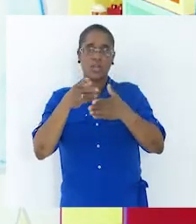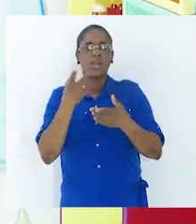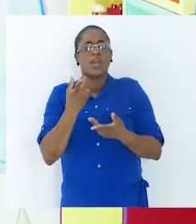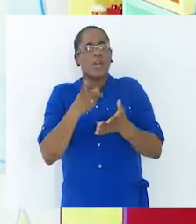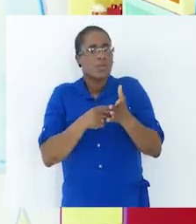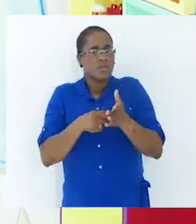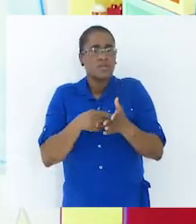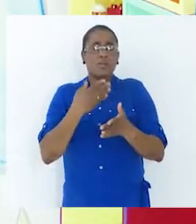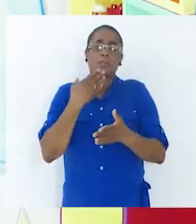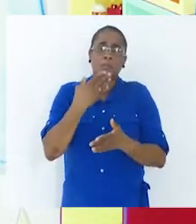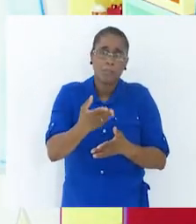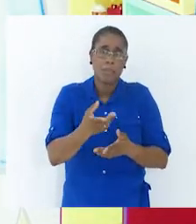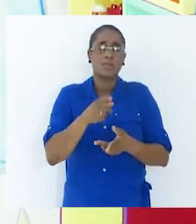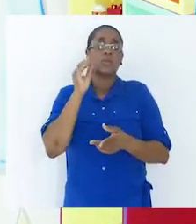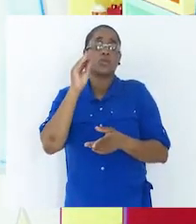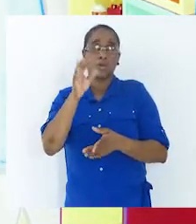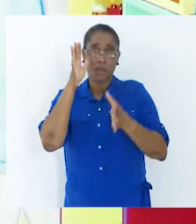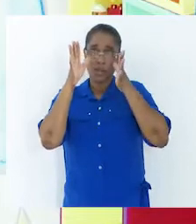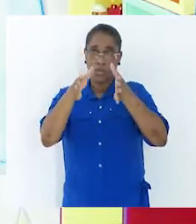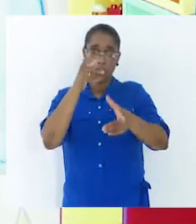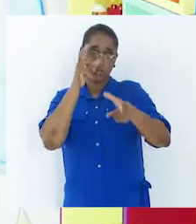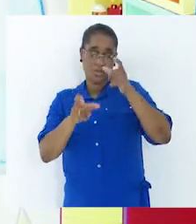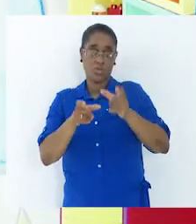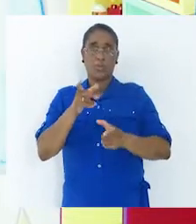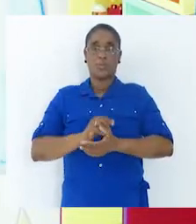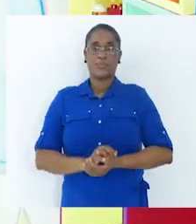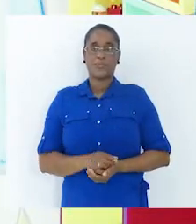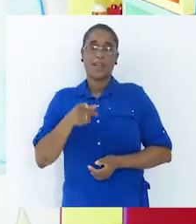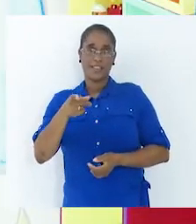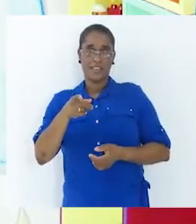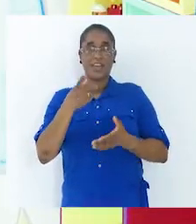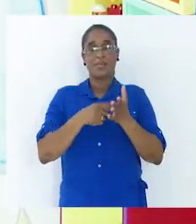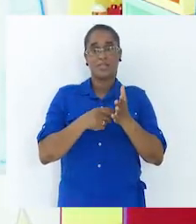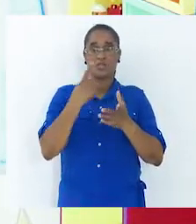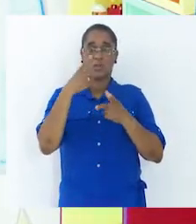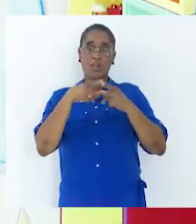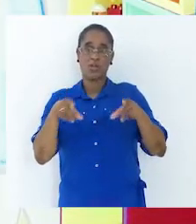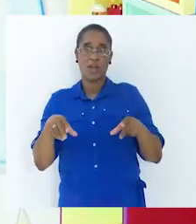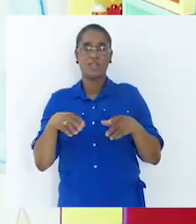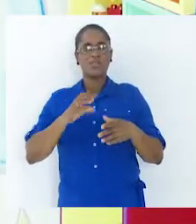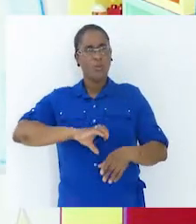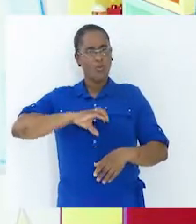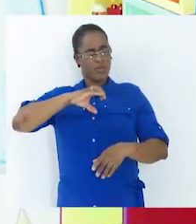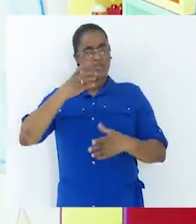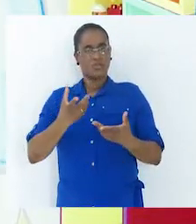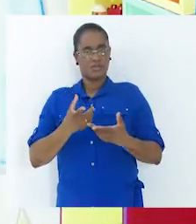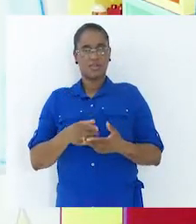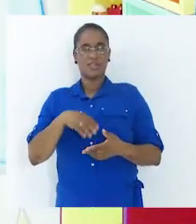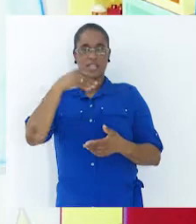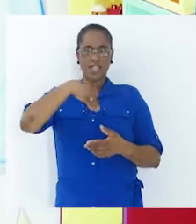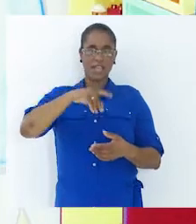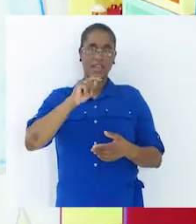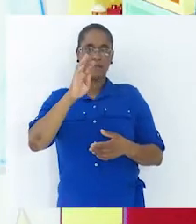chamar a atenção à pessoa. E aqui, é preciso uma linguagem de convencimento, de